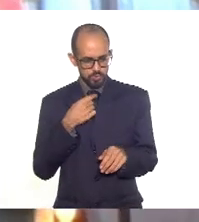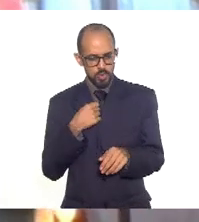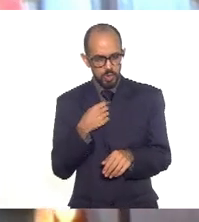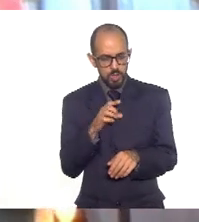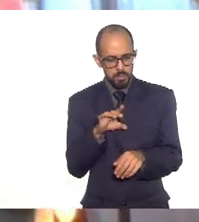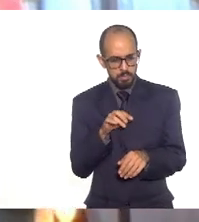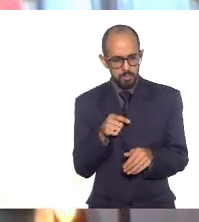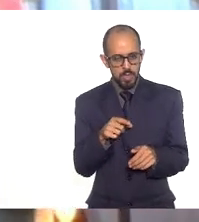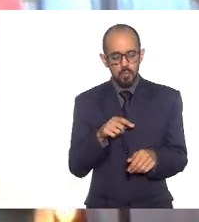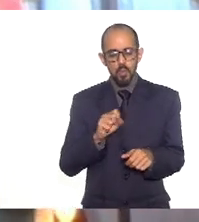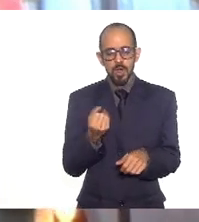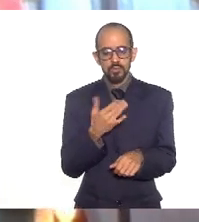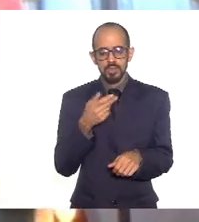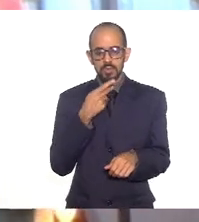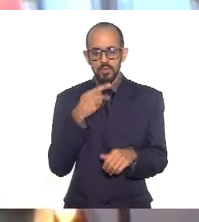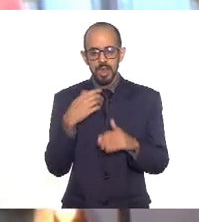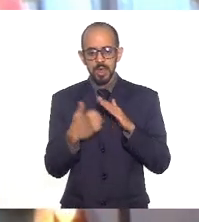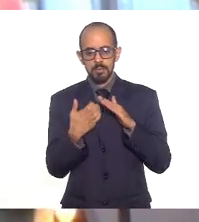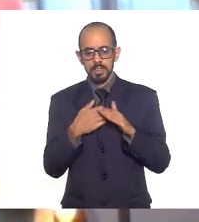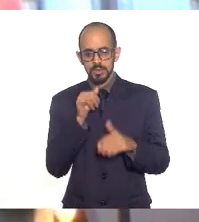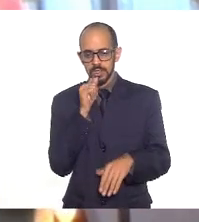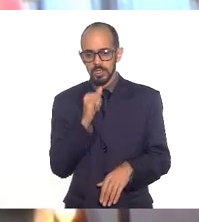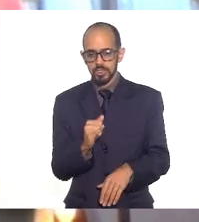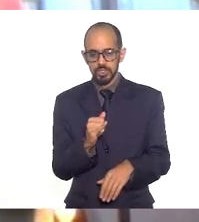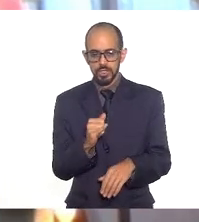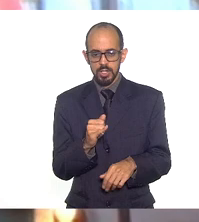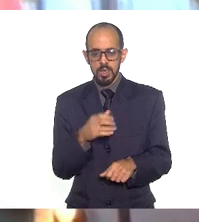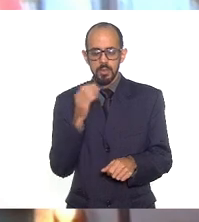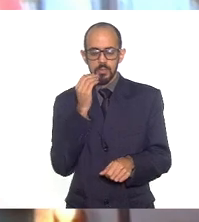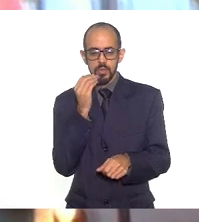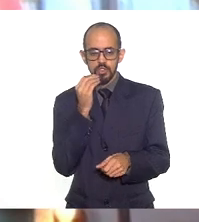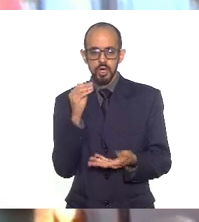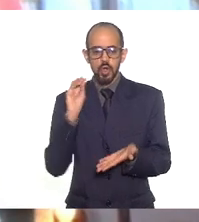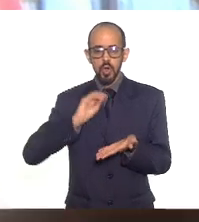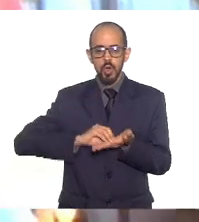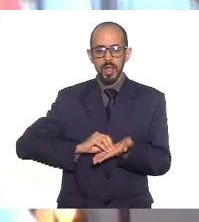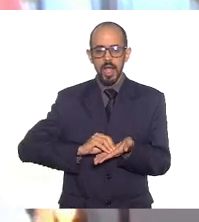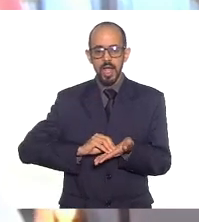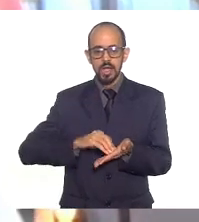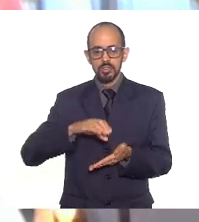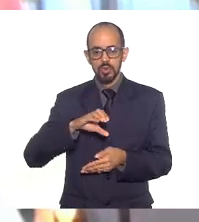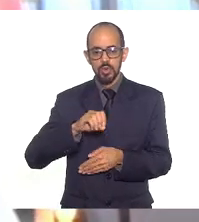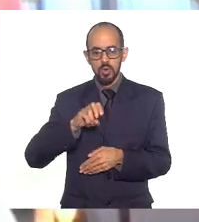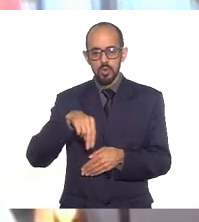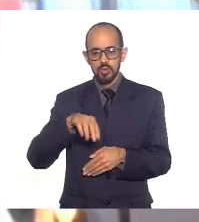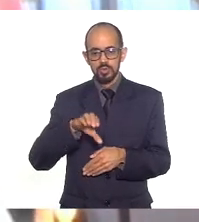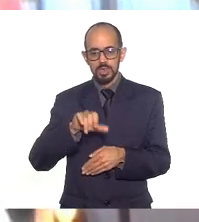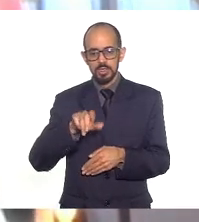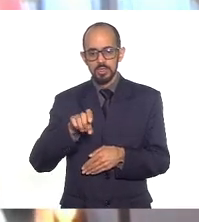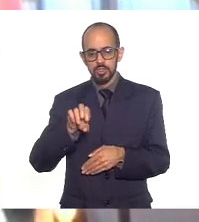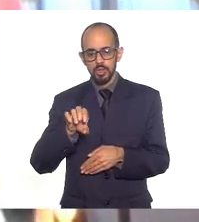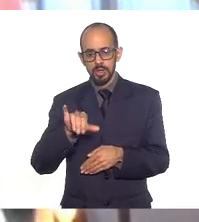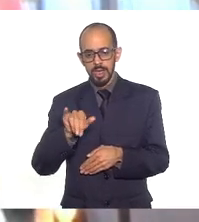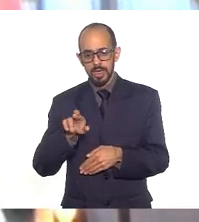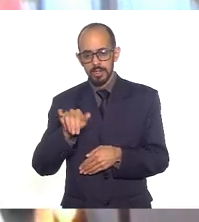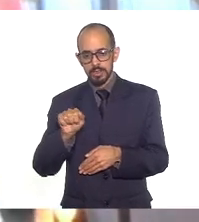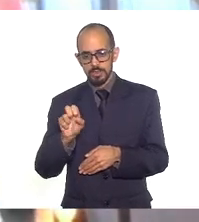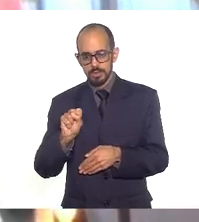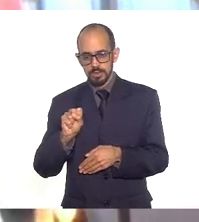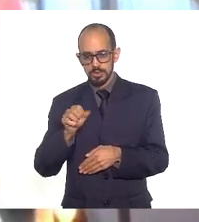da Light, o certo seria falar das concessionárias de energia, porque no interior, por exemplo, não é a Light.